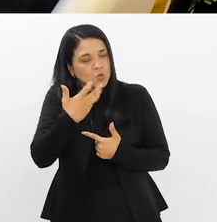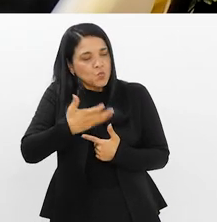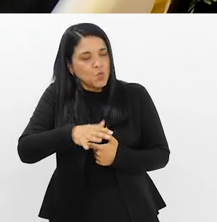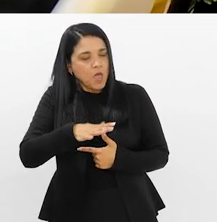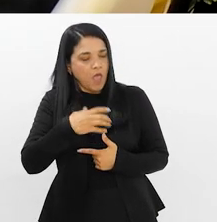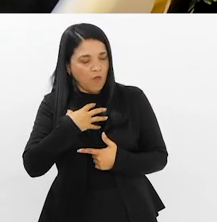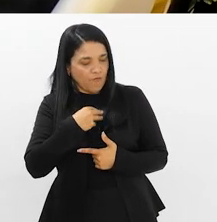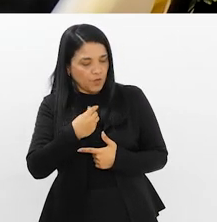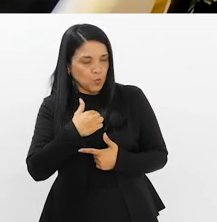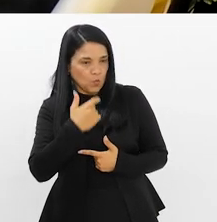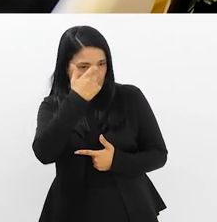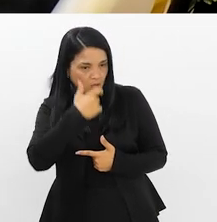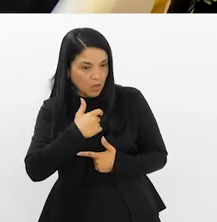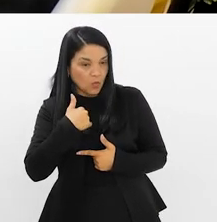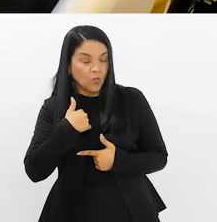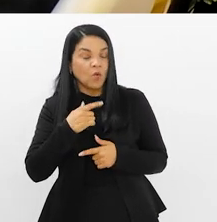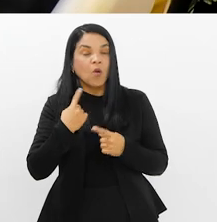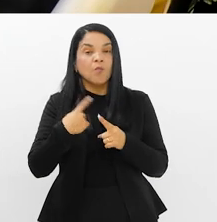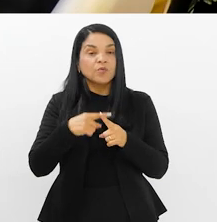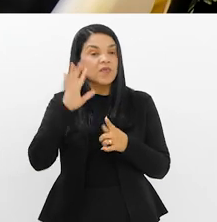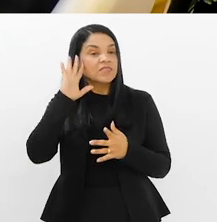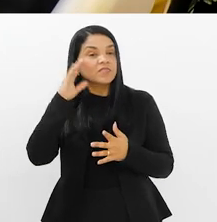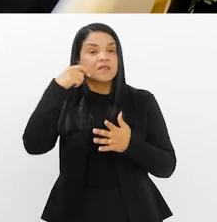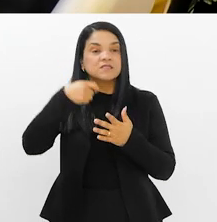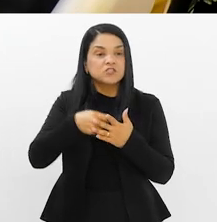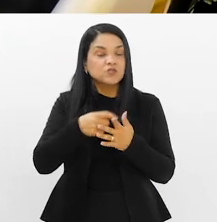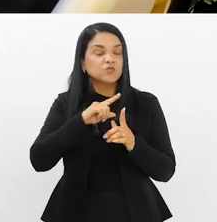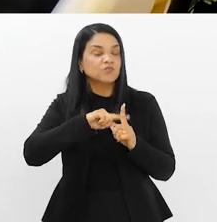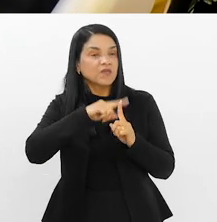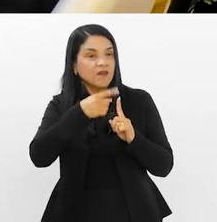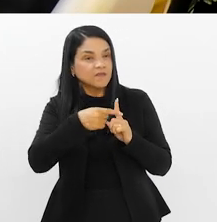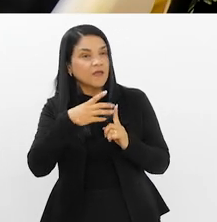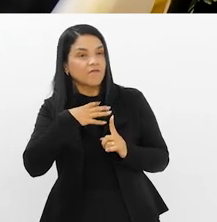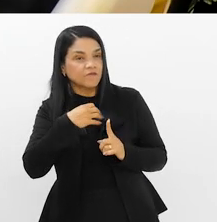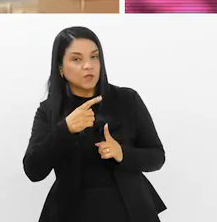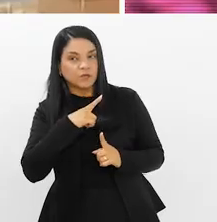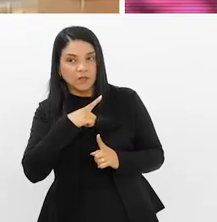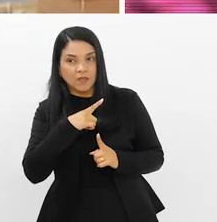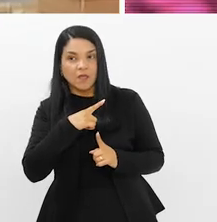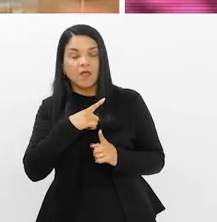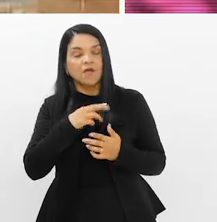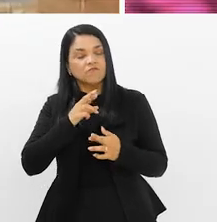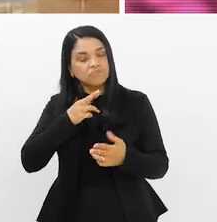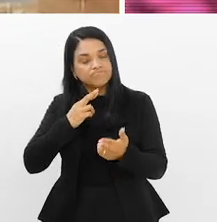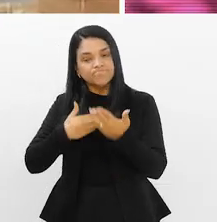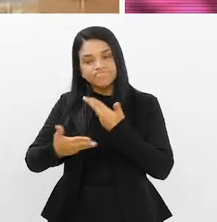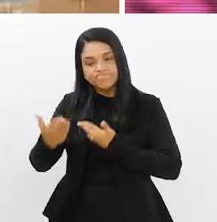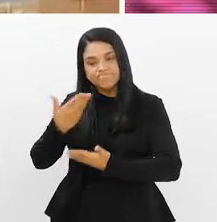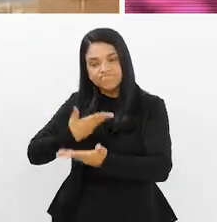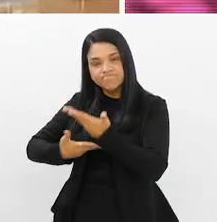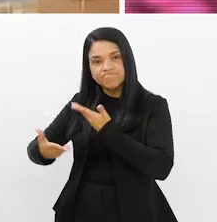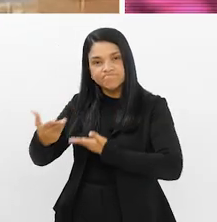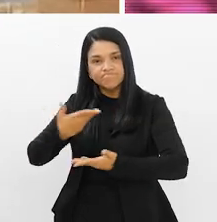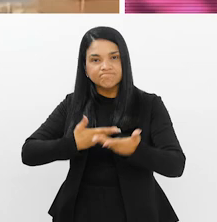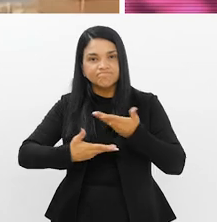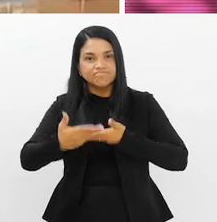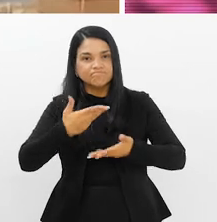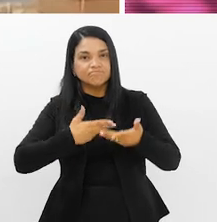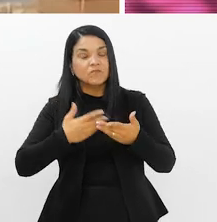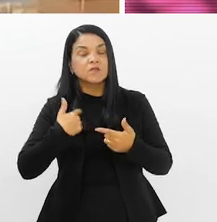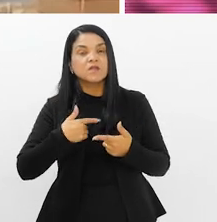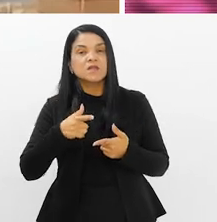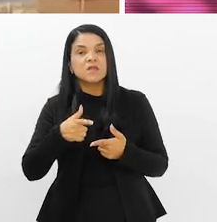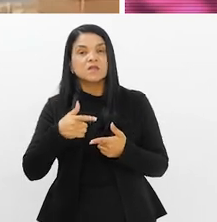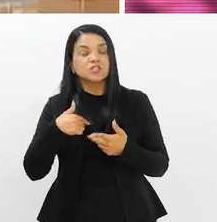pensa aquilo, né? Por que que ela decidiu ter filhos ou pensa em ter filhos? Daí eu vou devolvendo as perguntas, porque uma coisa muito